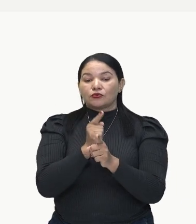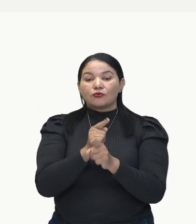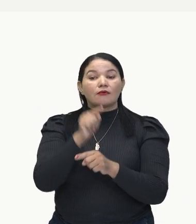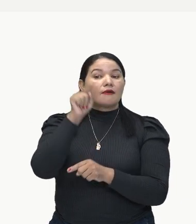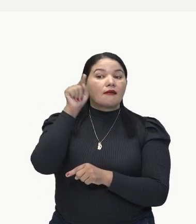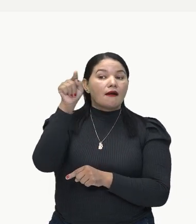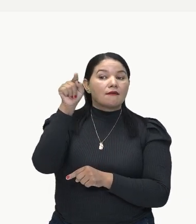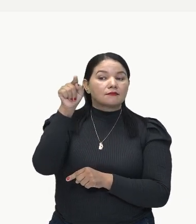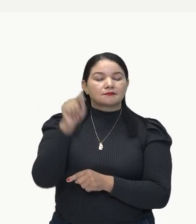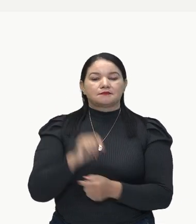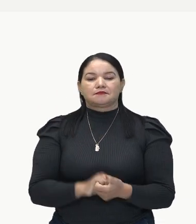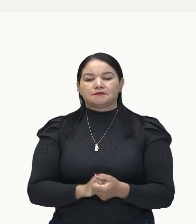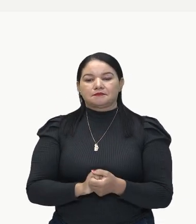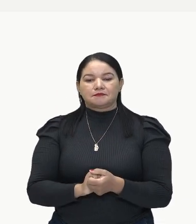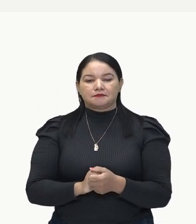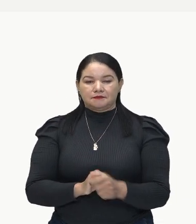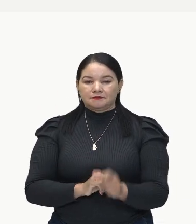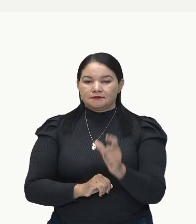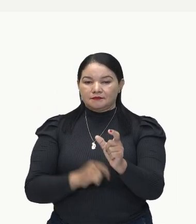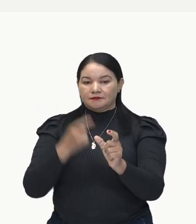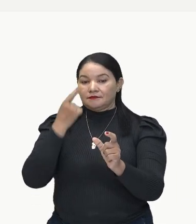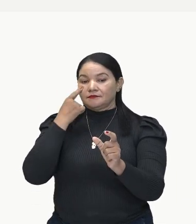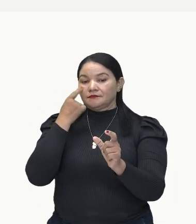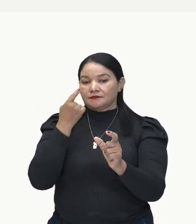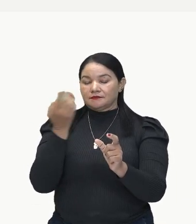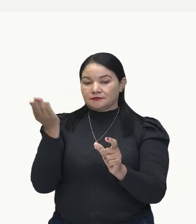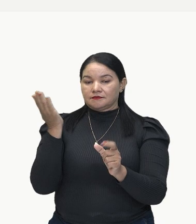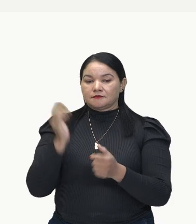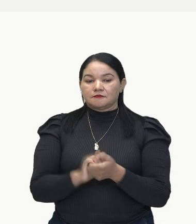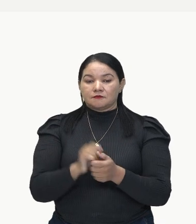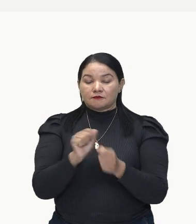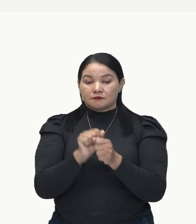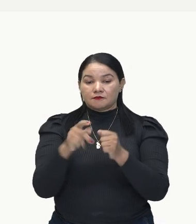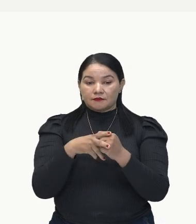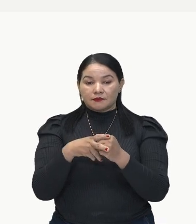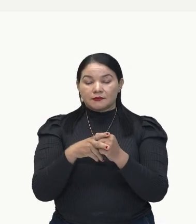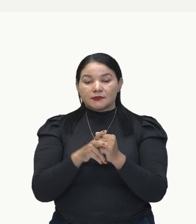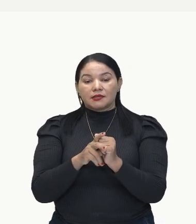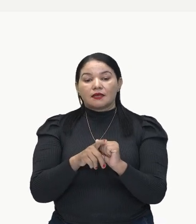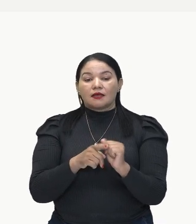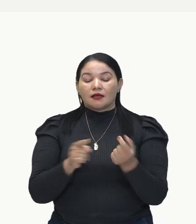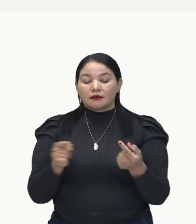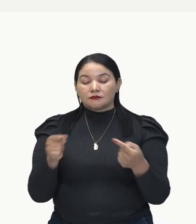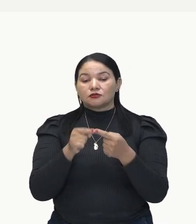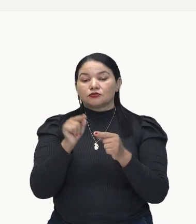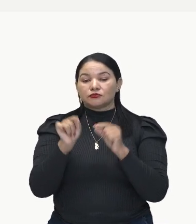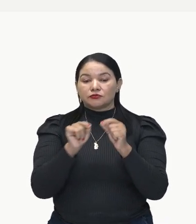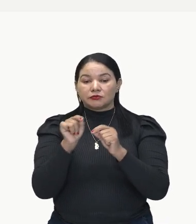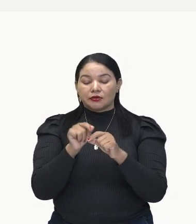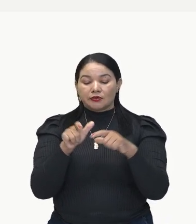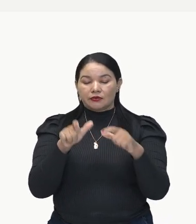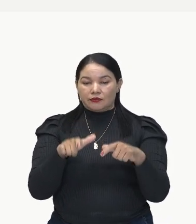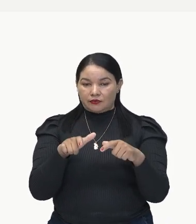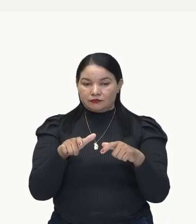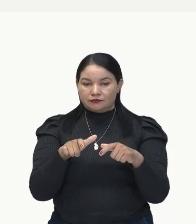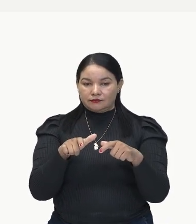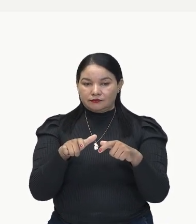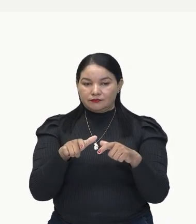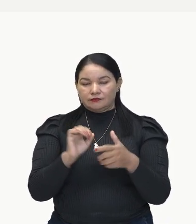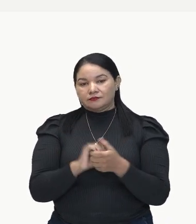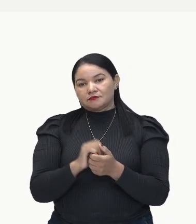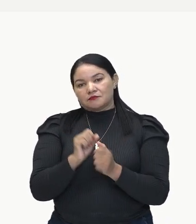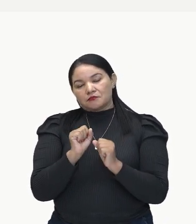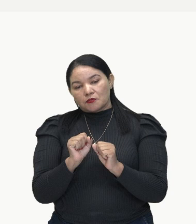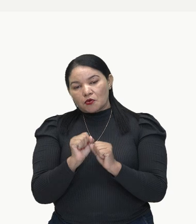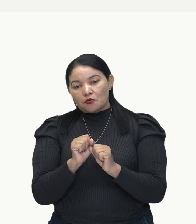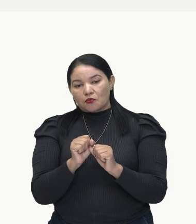Percebam que aqui o meu lá, ele é um advérbio que indica o local. Como eu falei, não necessariamente vai ser um local específico, mas pode ser